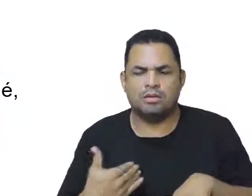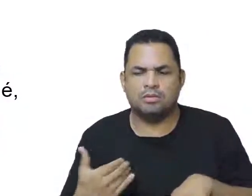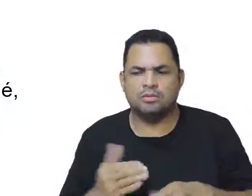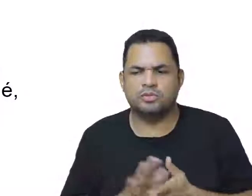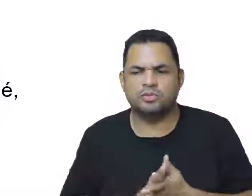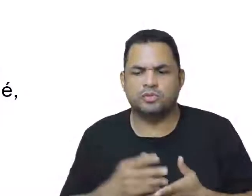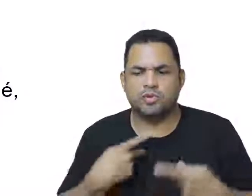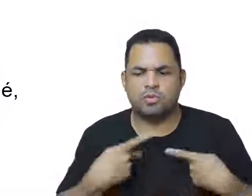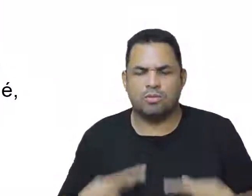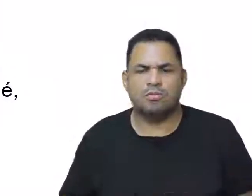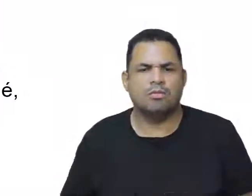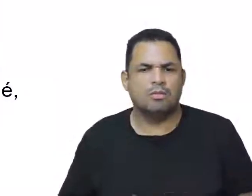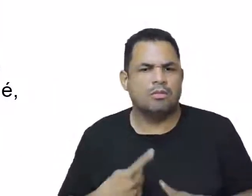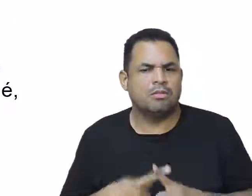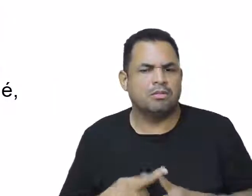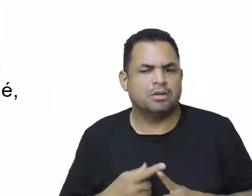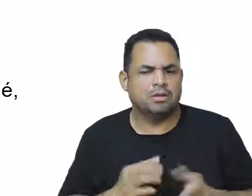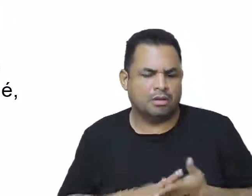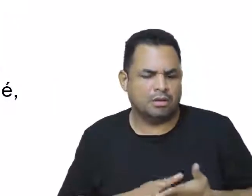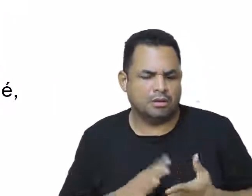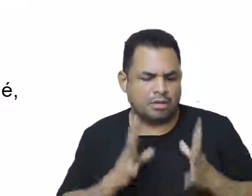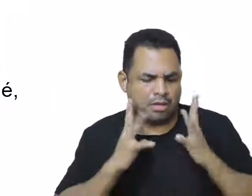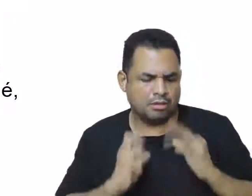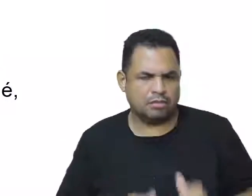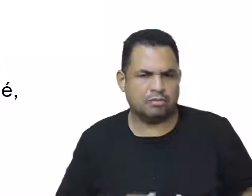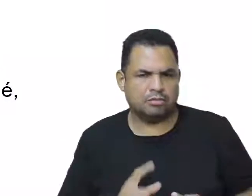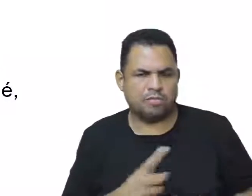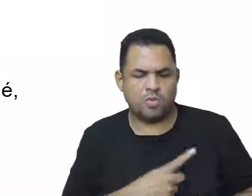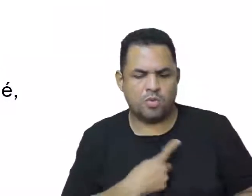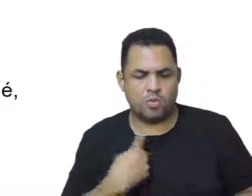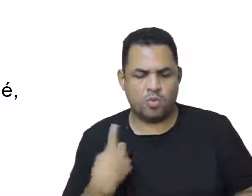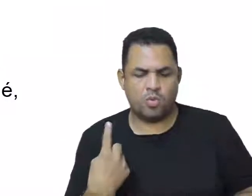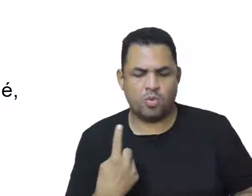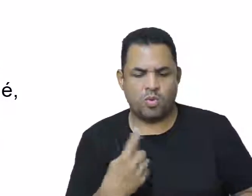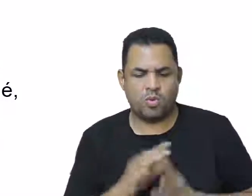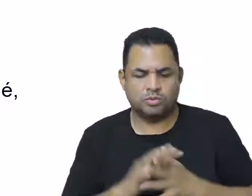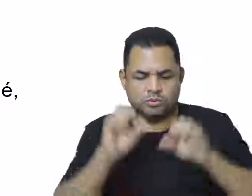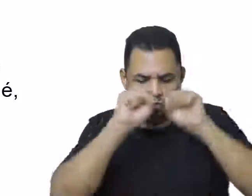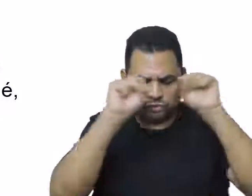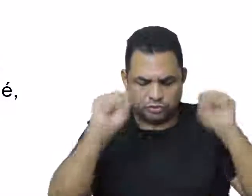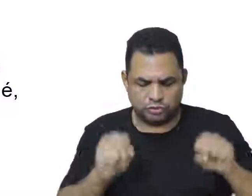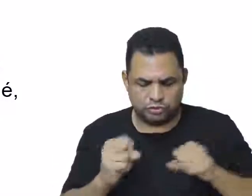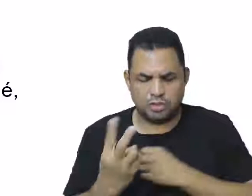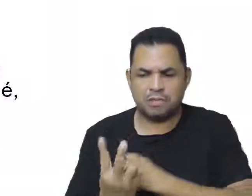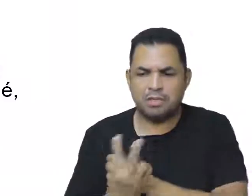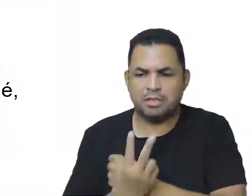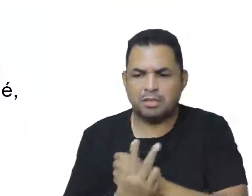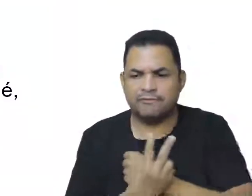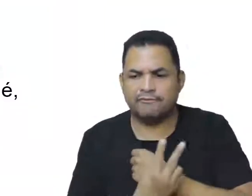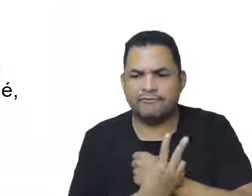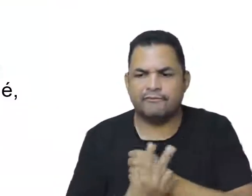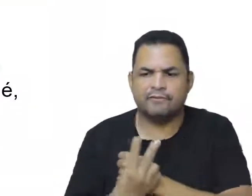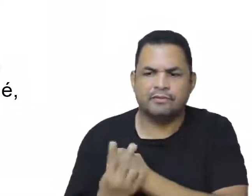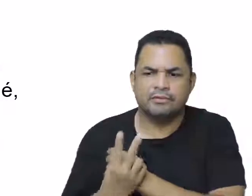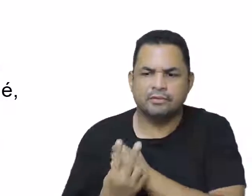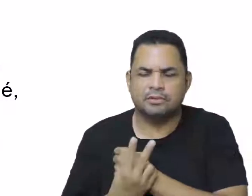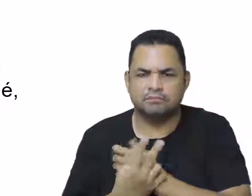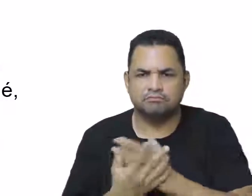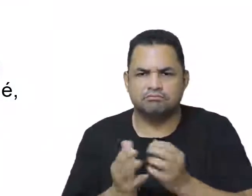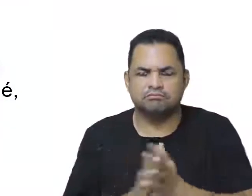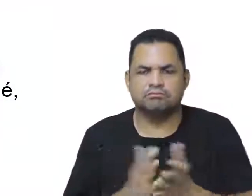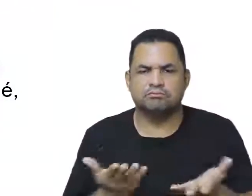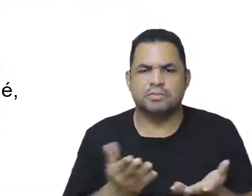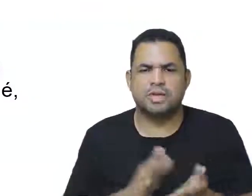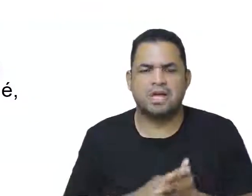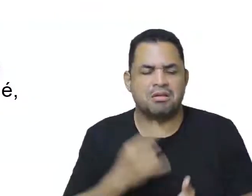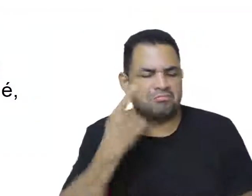adoece? Será que é porque está limpo? Não. É porque o nosso sistema imunológico está funcionando o tempo todo. Entendeu? Não pensa